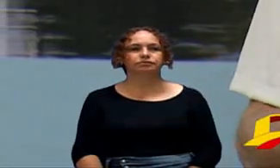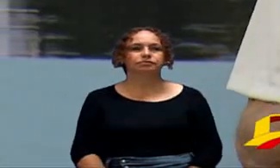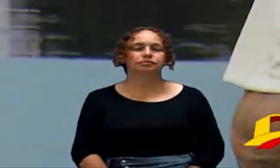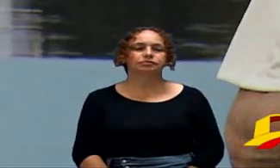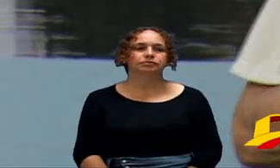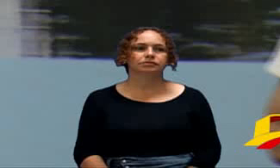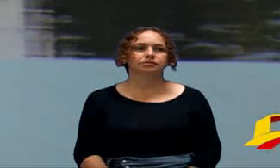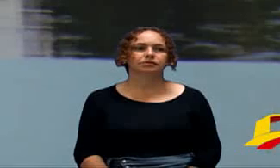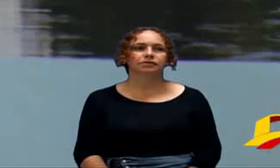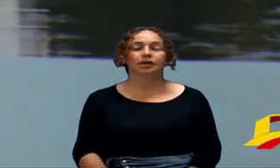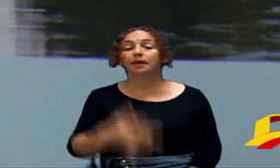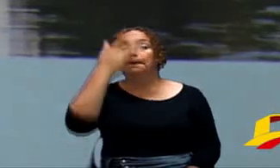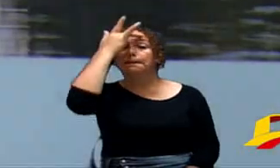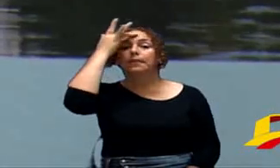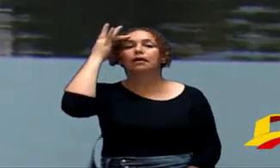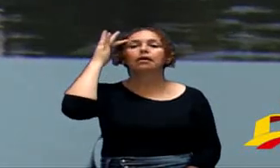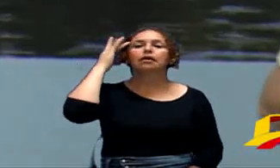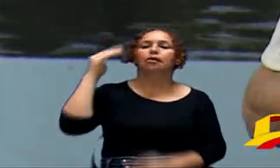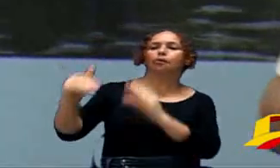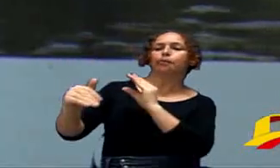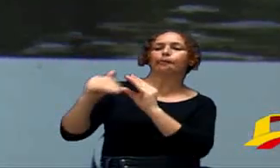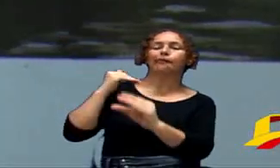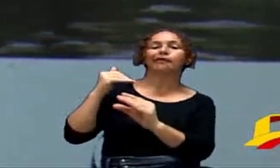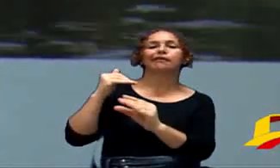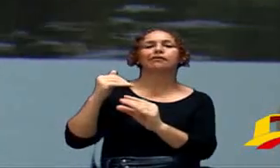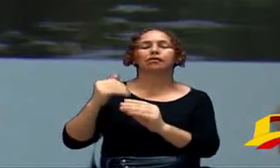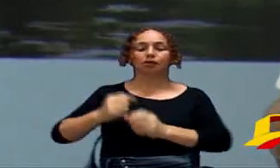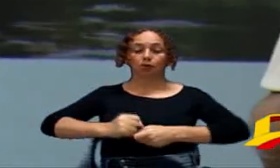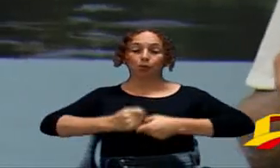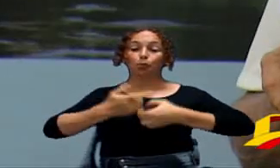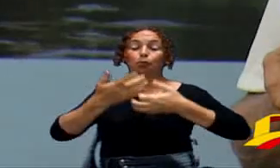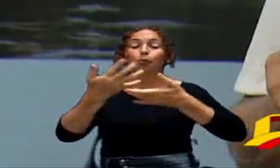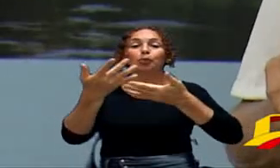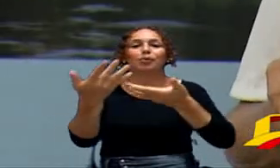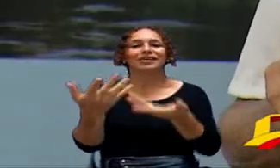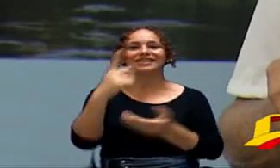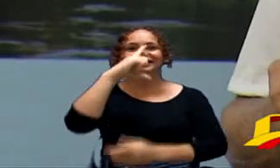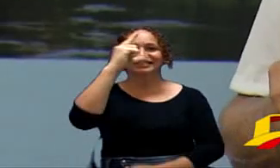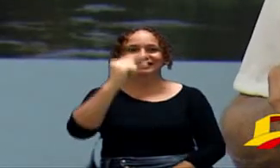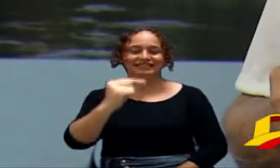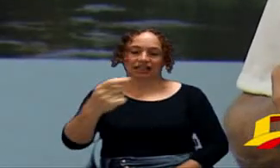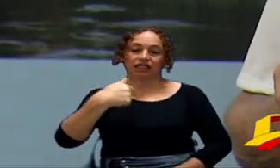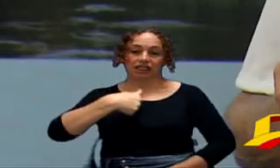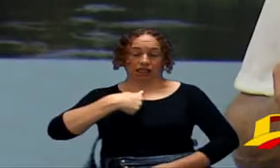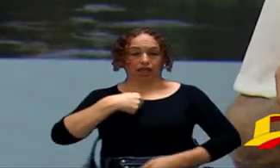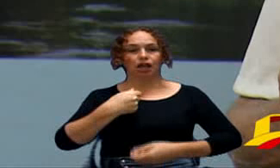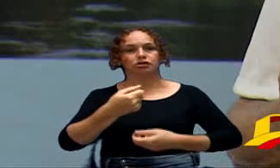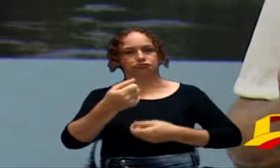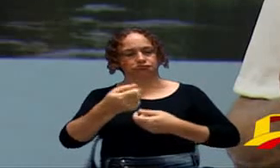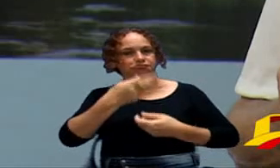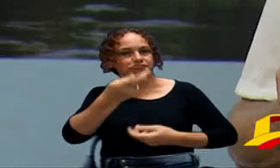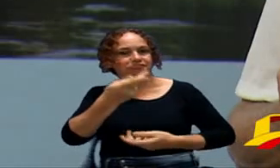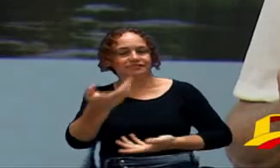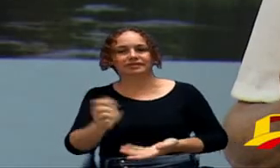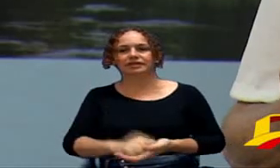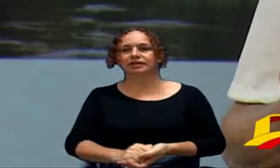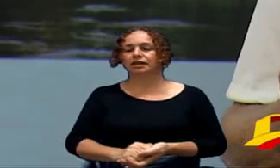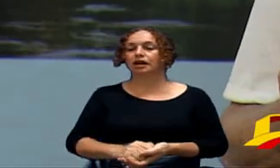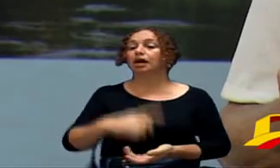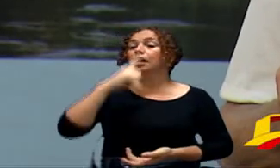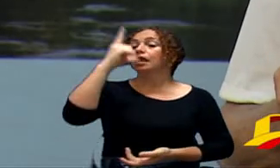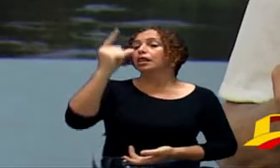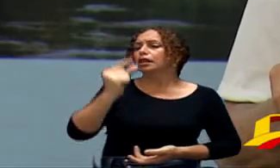microfone. Alguém me enviou uma poesia sobre o Sandro, que eu vou declamar agora. Sandro chegou